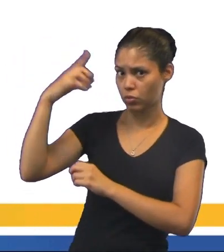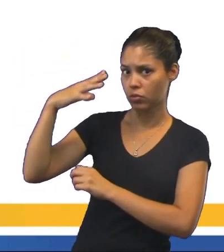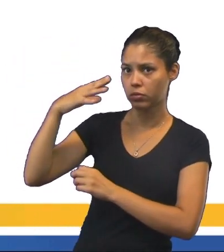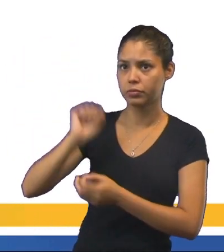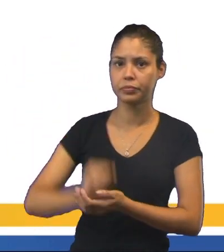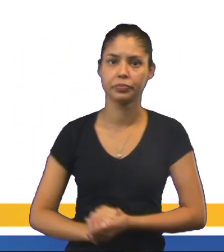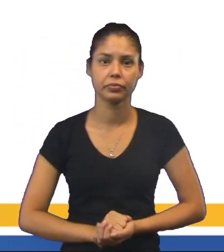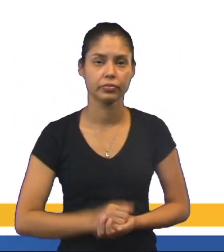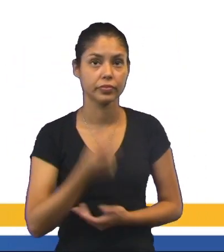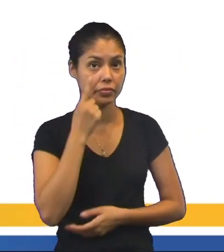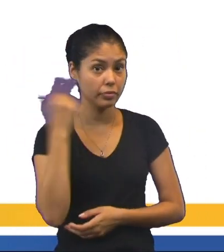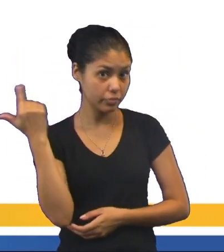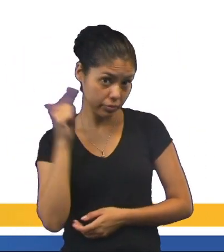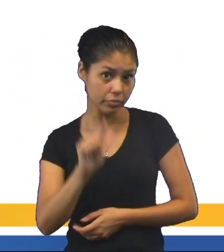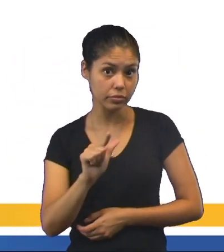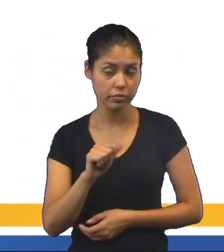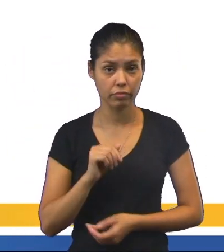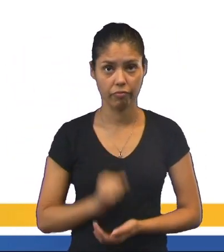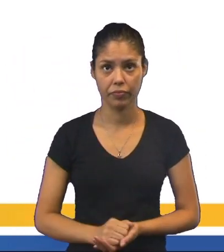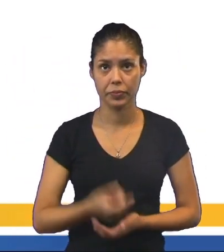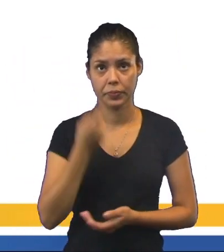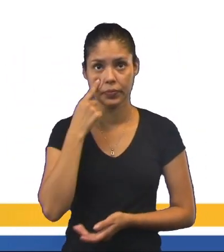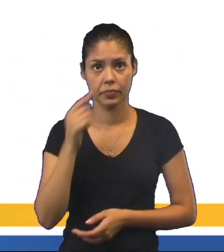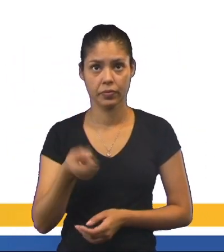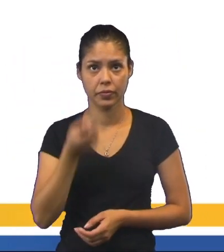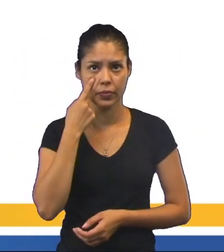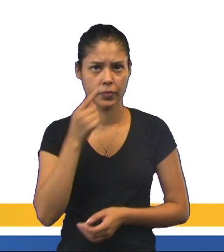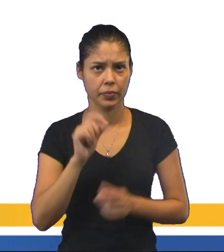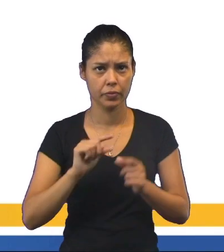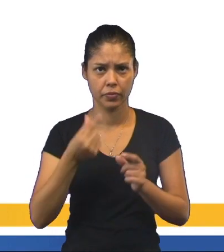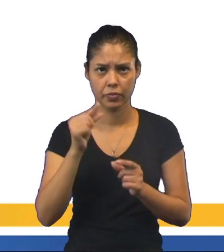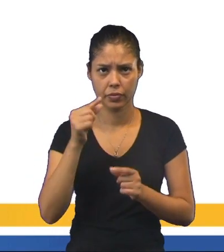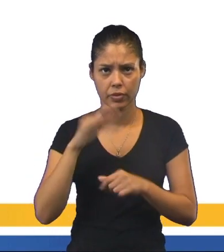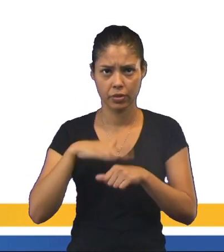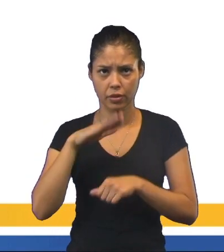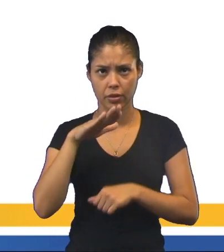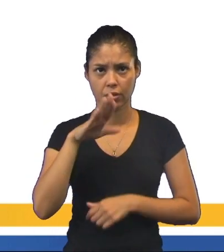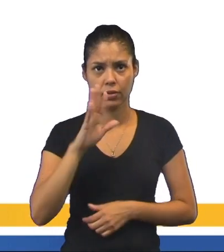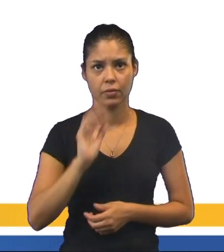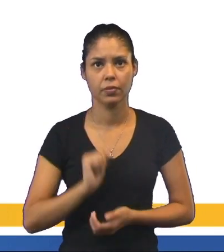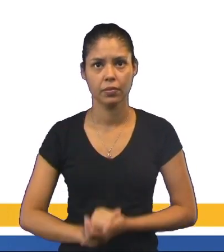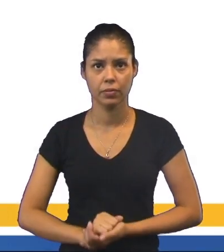luminosos? Conseguiria? Olha mais um pouquinho.